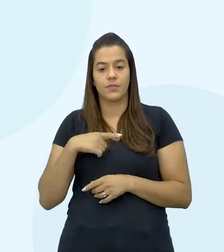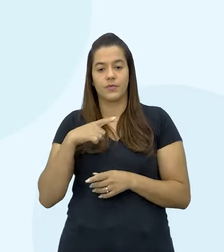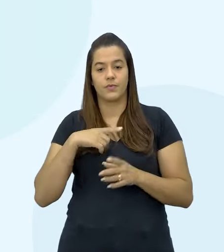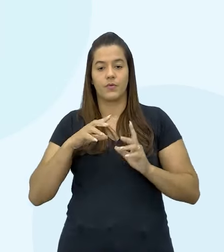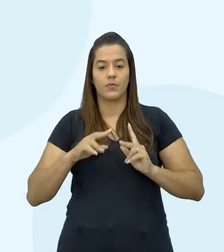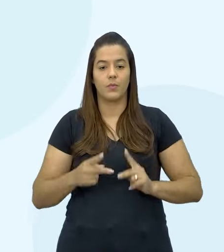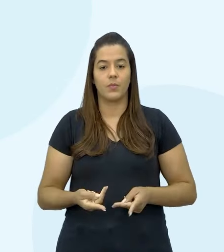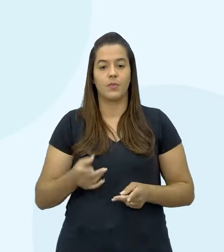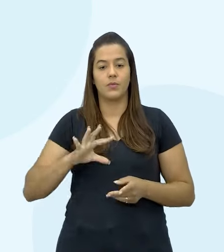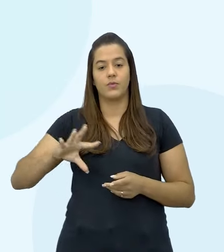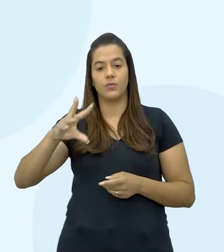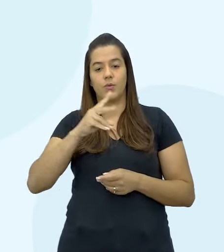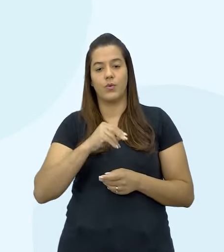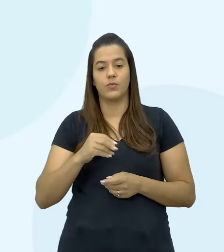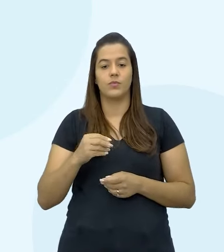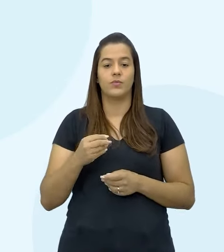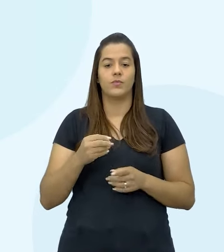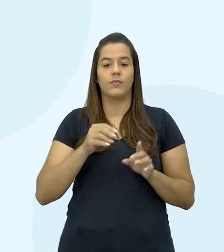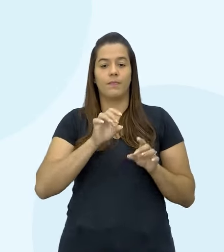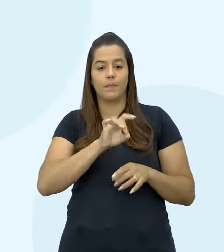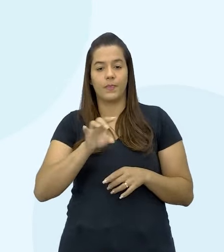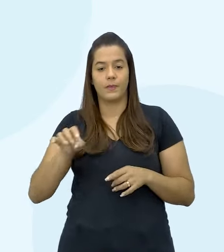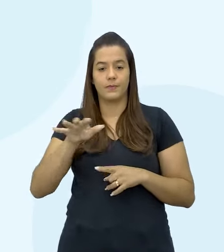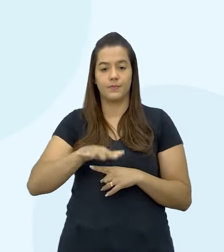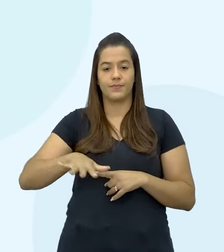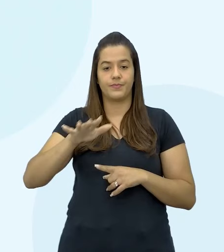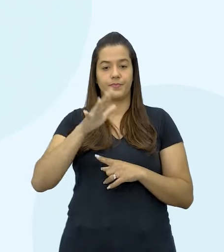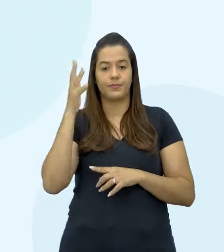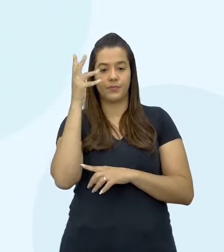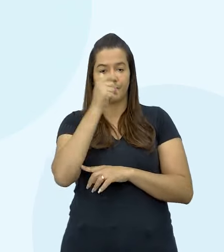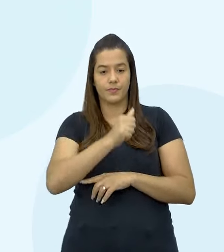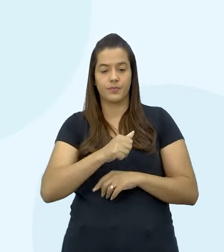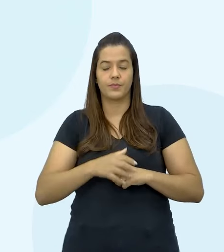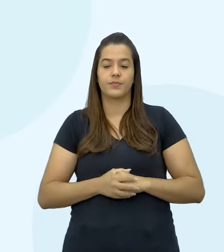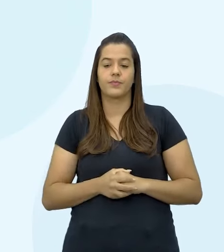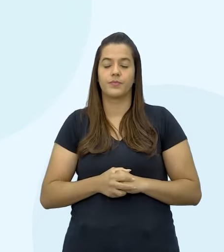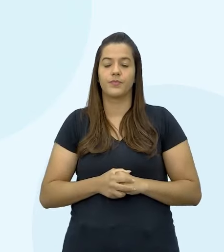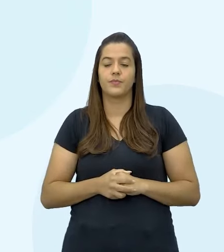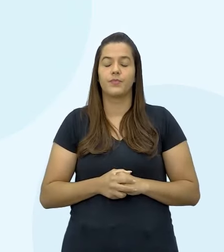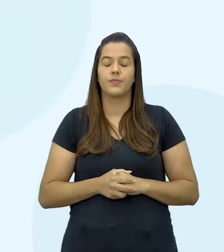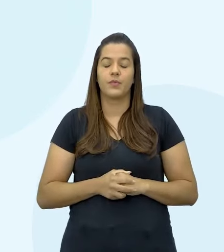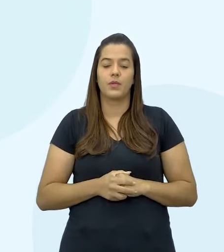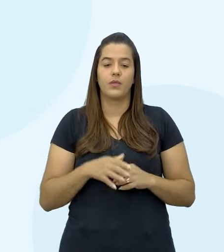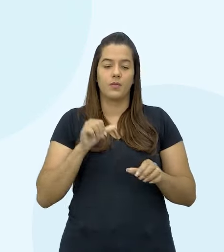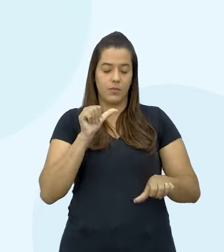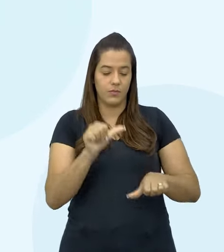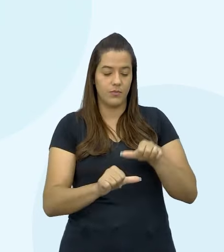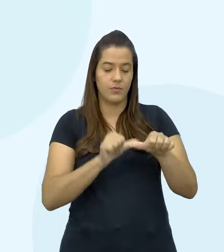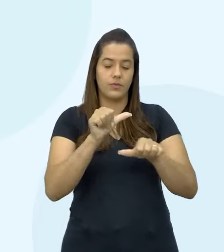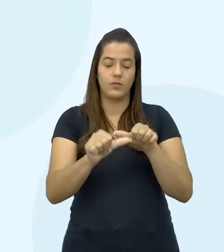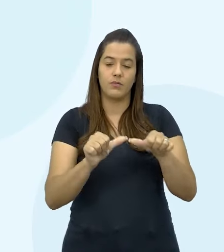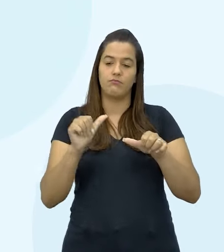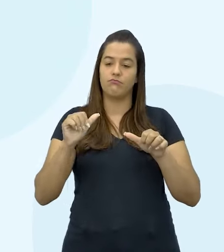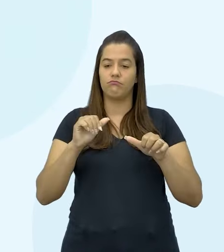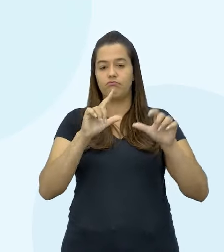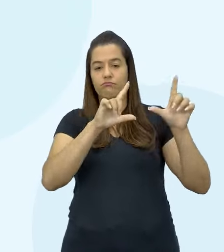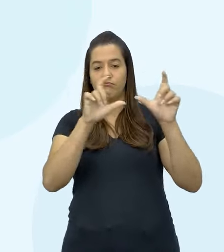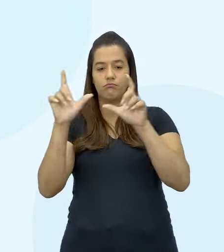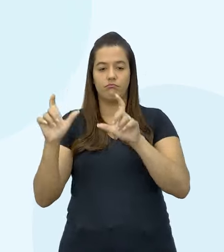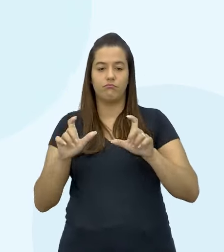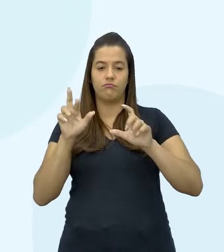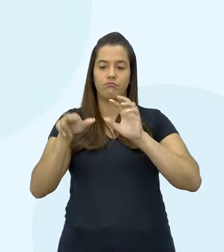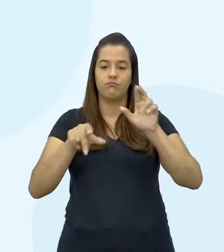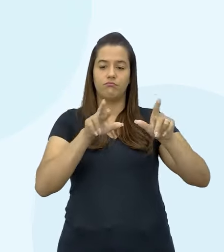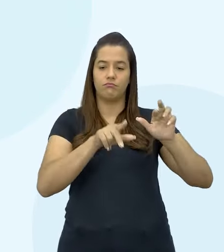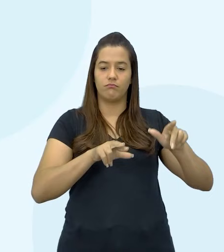autores, os conceitos de espaço, território e paisagem, né? Os processos de transformação da paisagem em diferentes